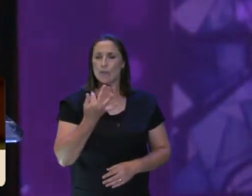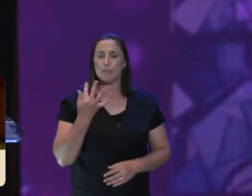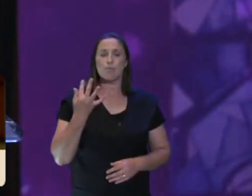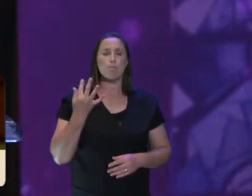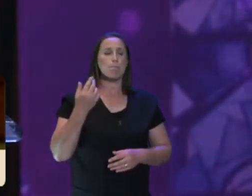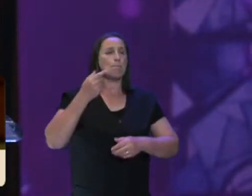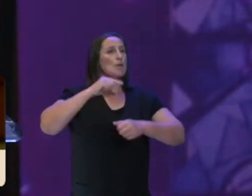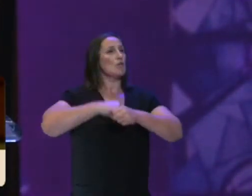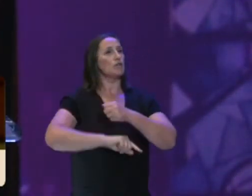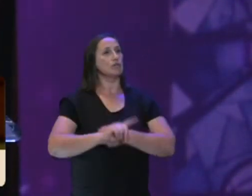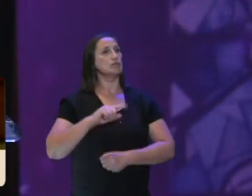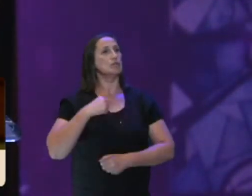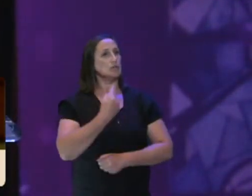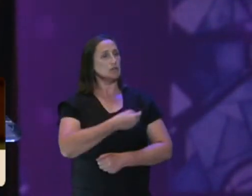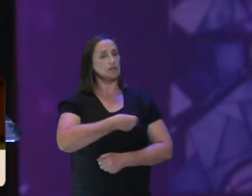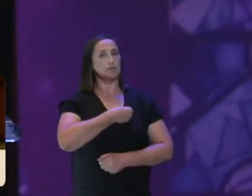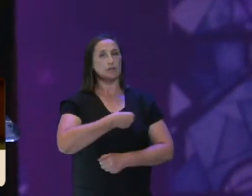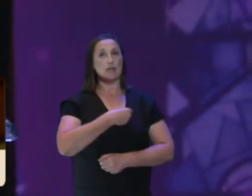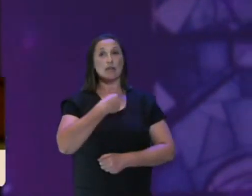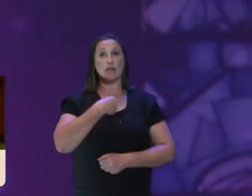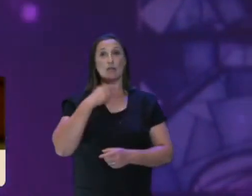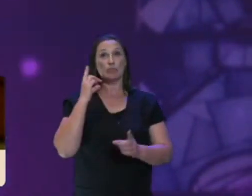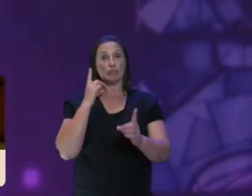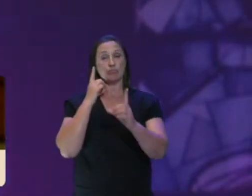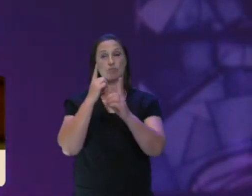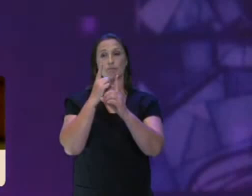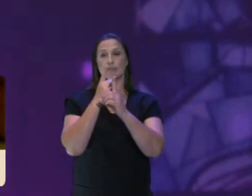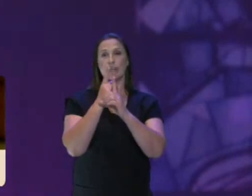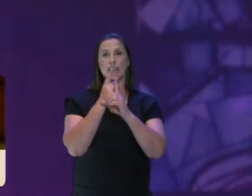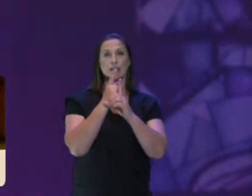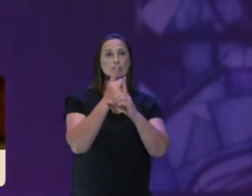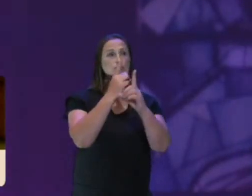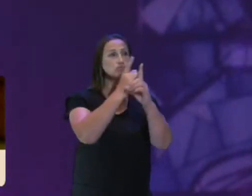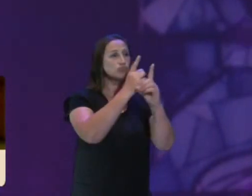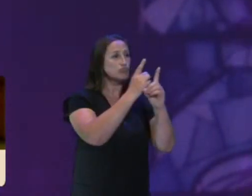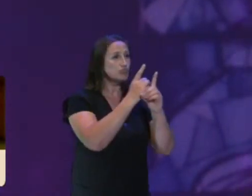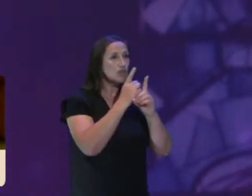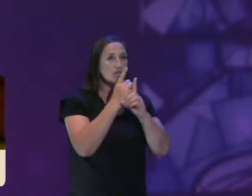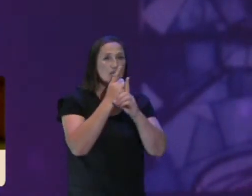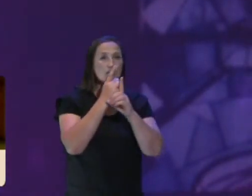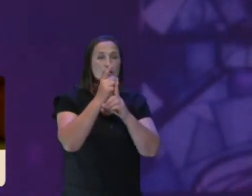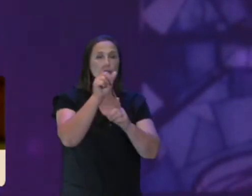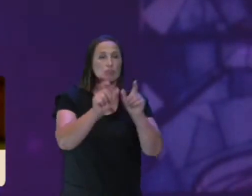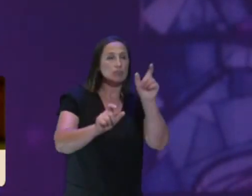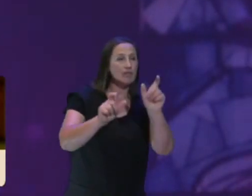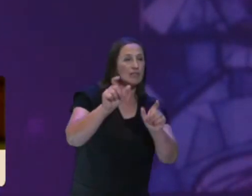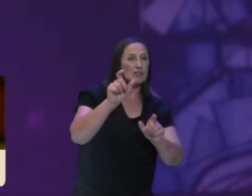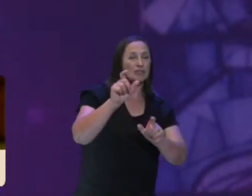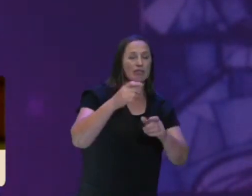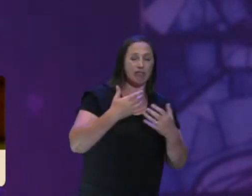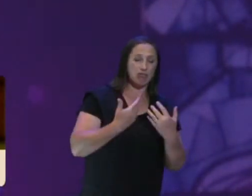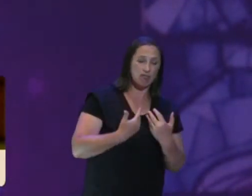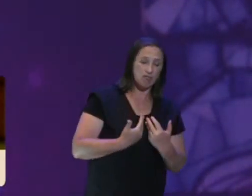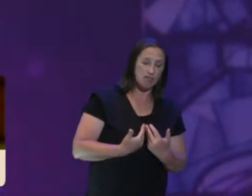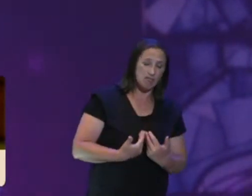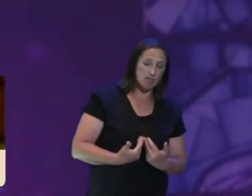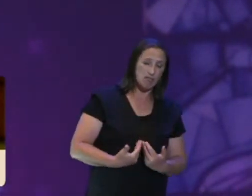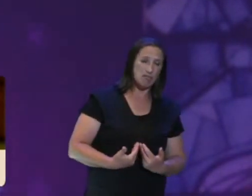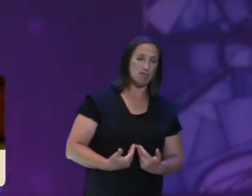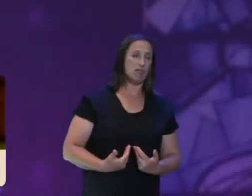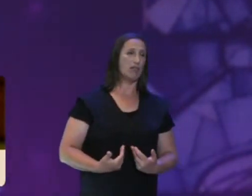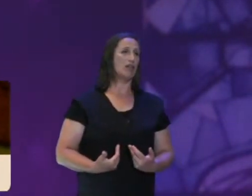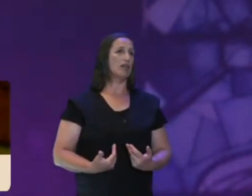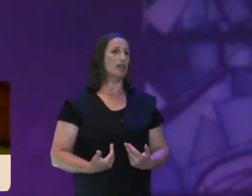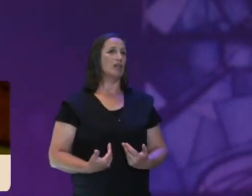Eu tenho encontrado pessoas desanimadas em vários aspectos da vida. Eu tenho